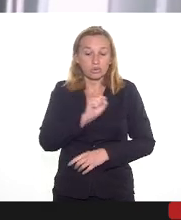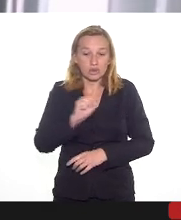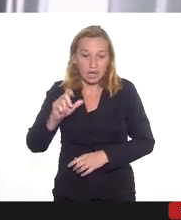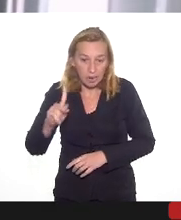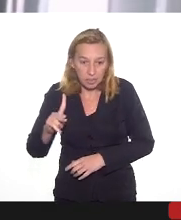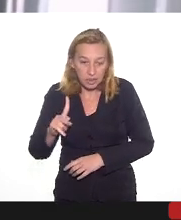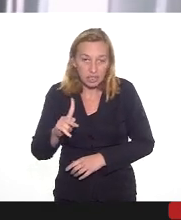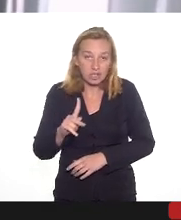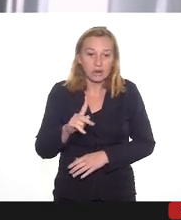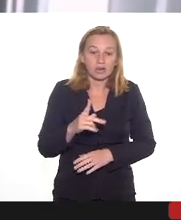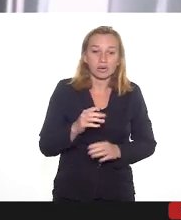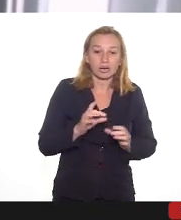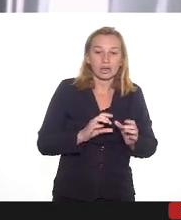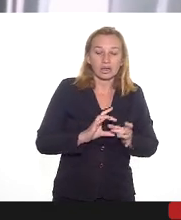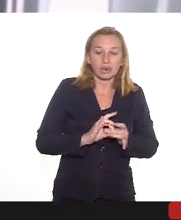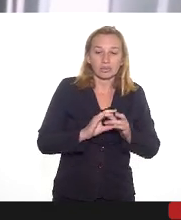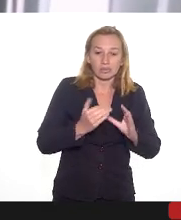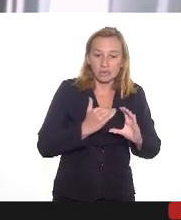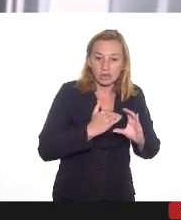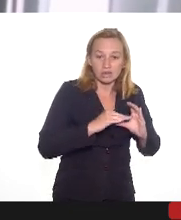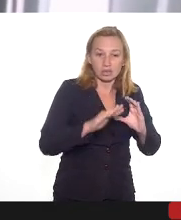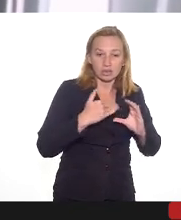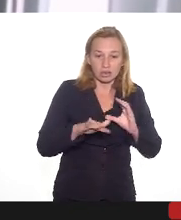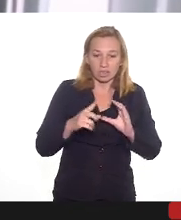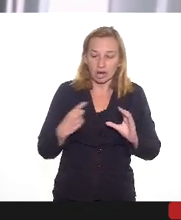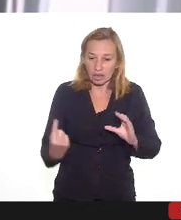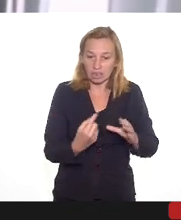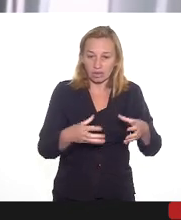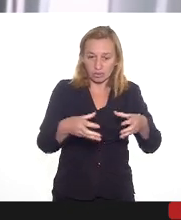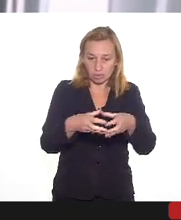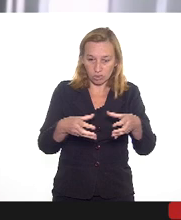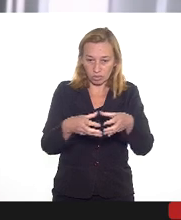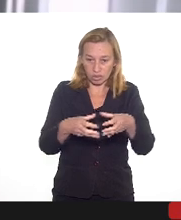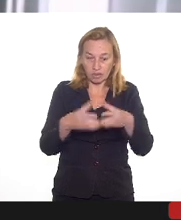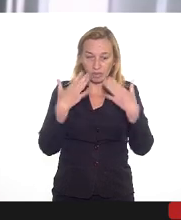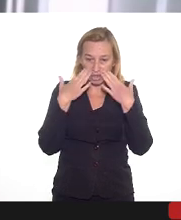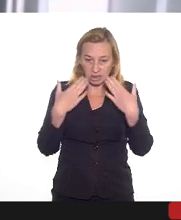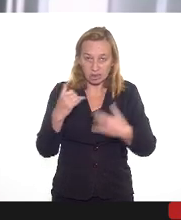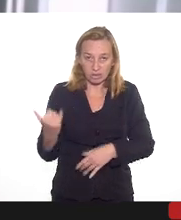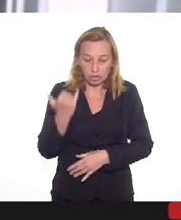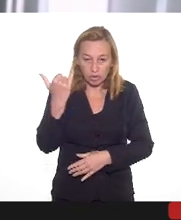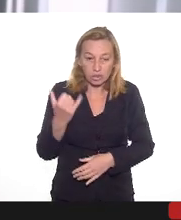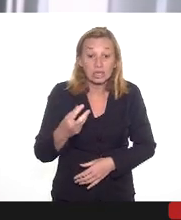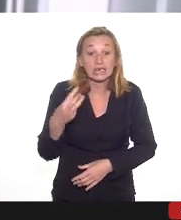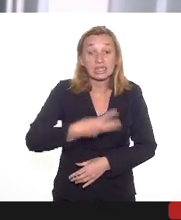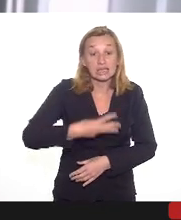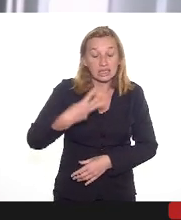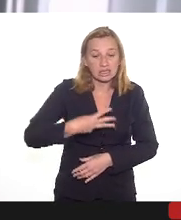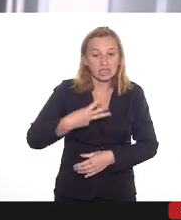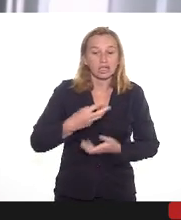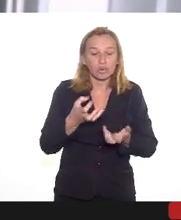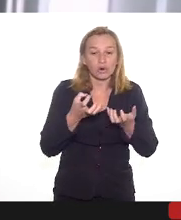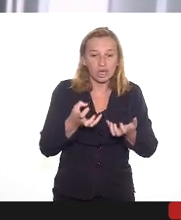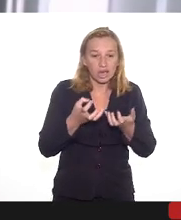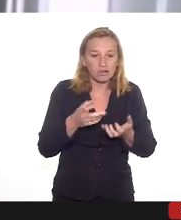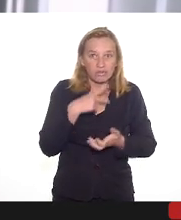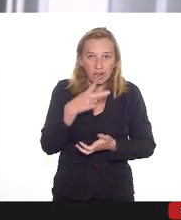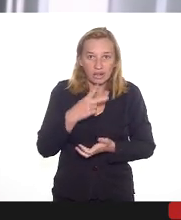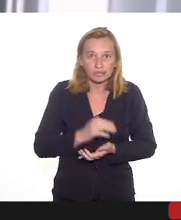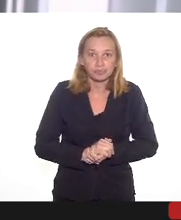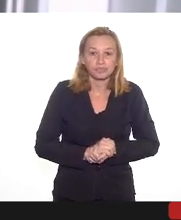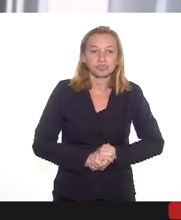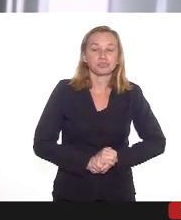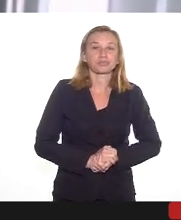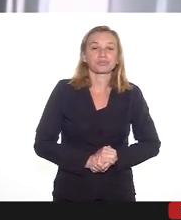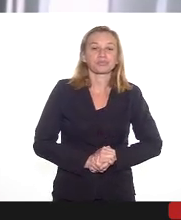Fosperge, colocar à disposição da nossa comissão essa apresentação importante feita pelo CEP. Em terceiro lugar, eu quero dizer o seguinte, eu